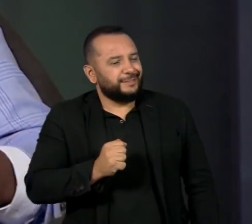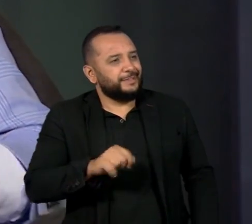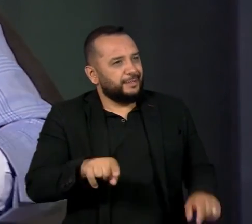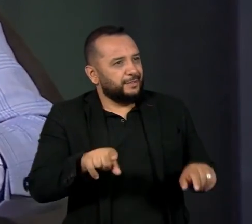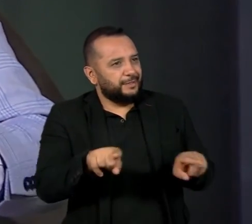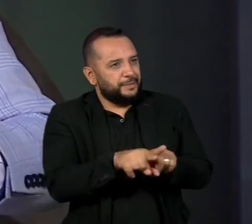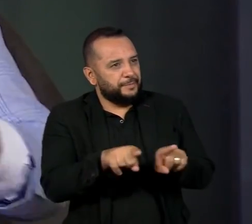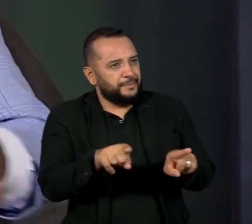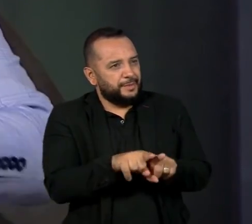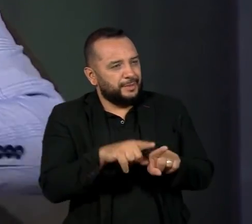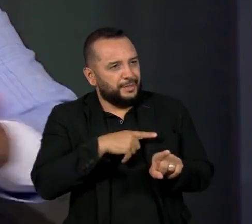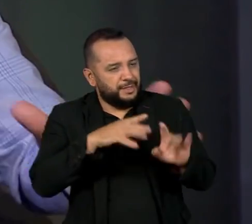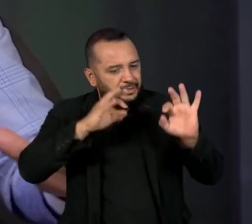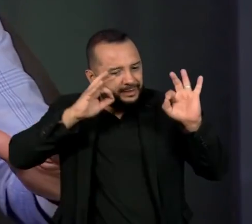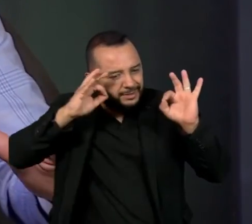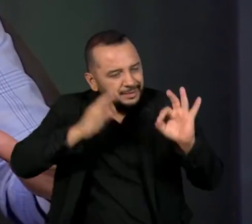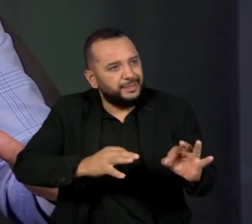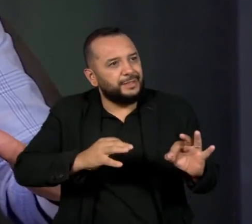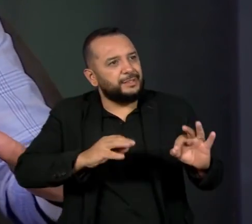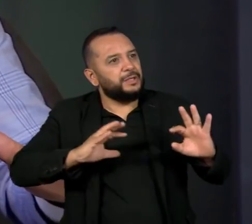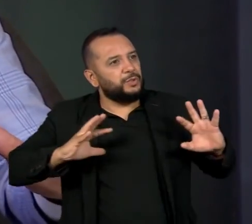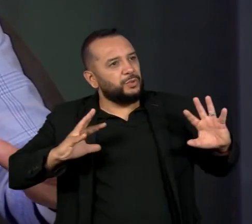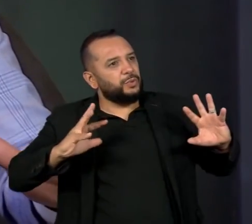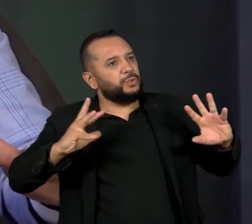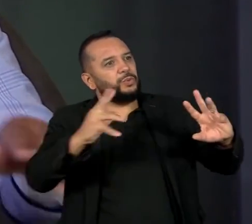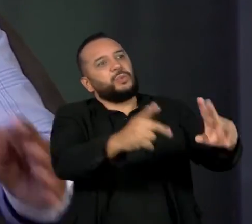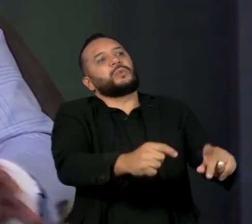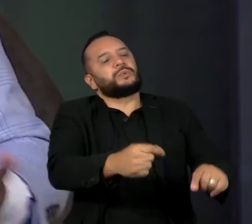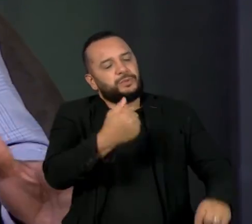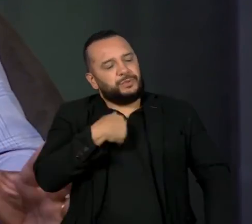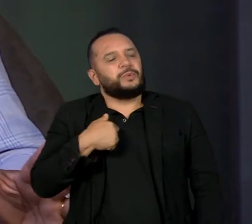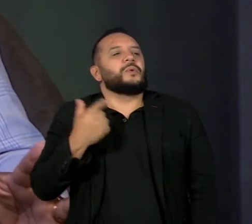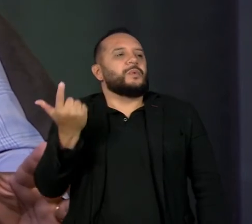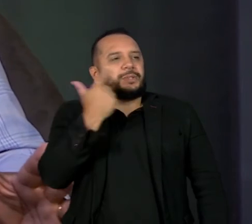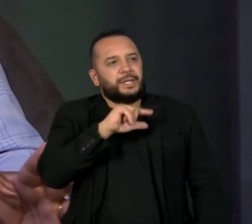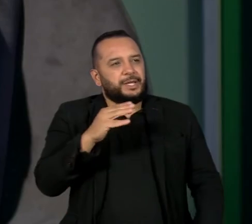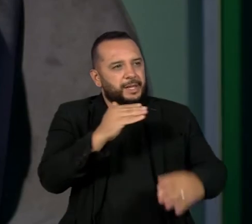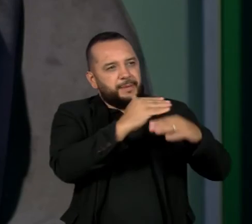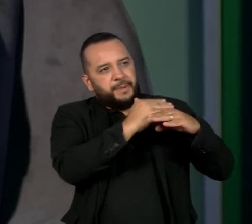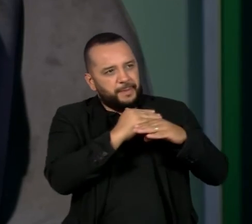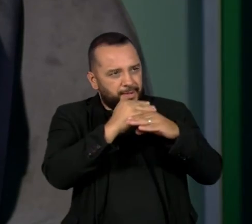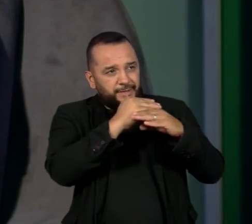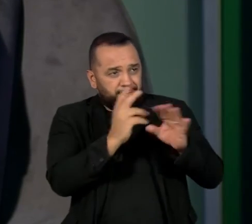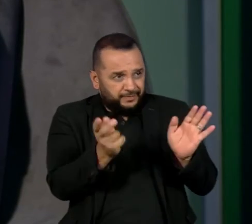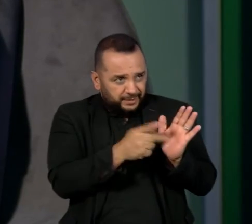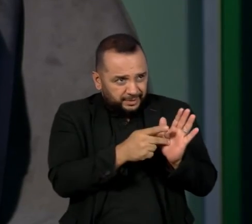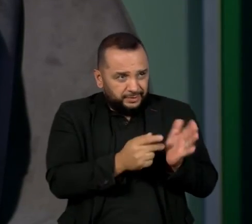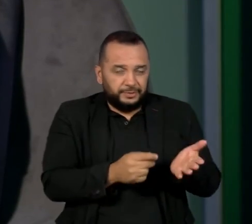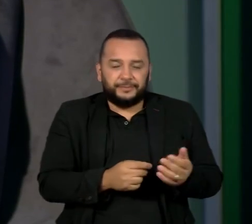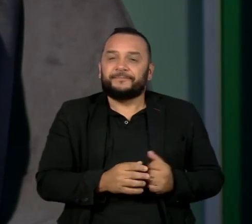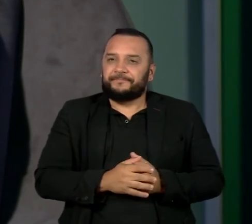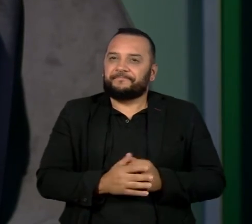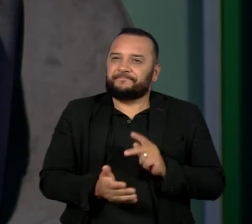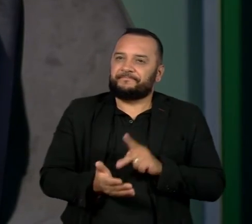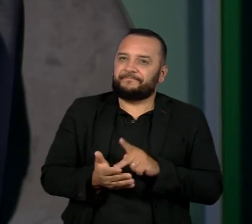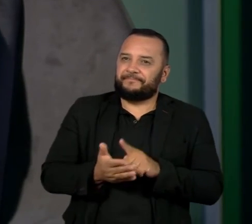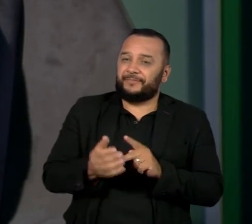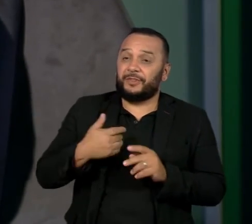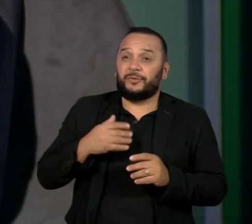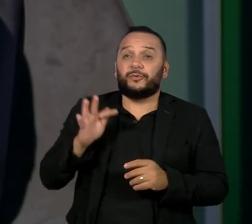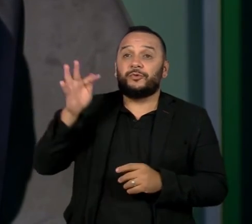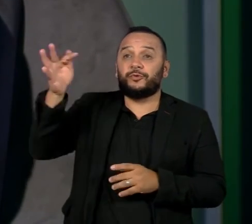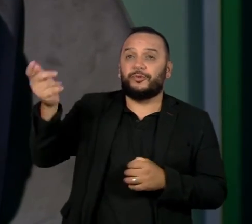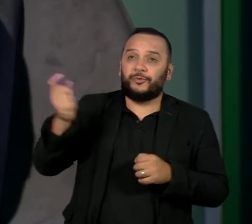certeza de que todos podem estar onde quiser e pode ser o que quiser. É isso? Exatamente. Quero muito voltar daqui a um